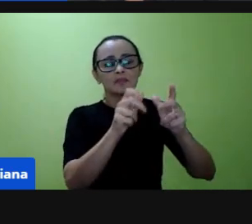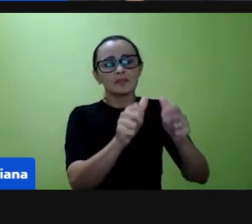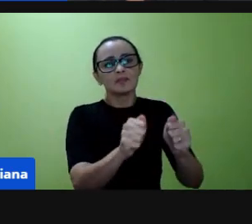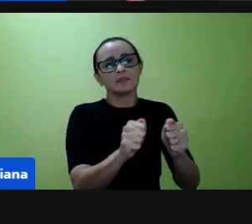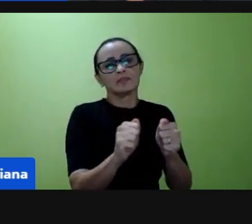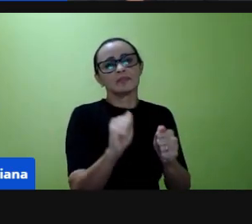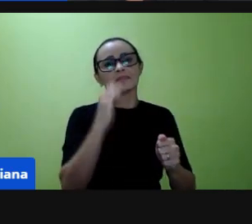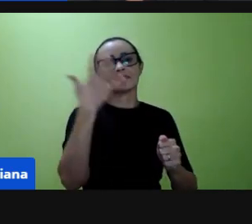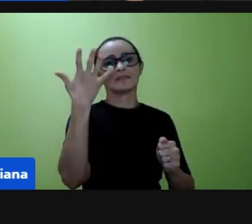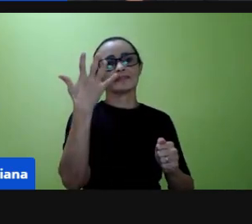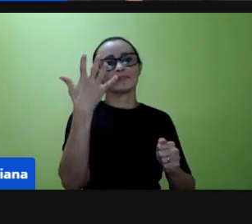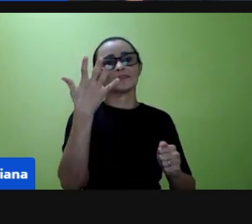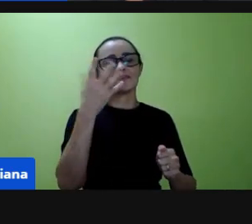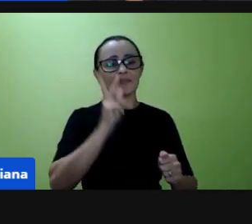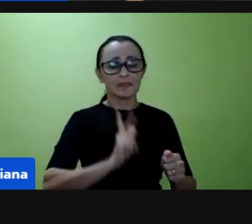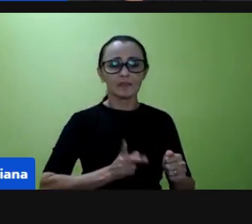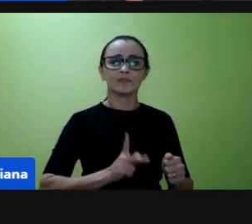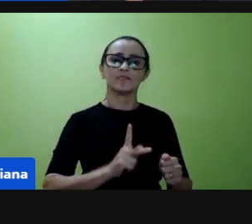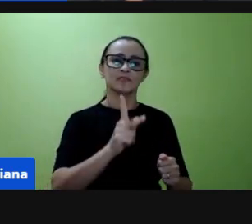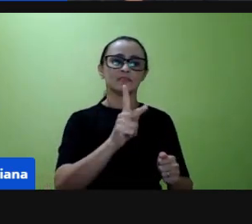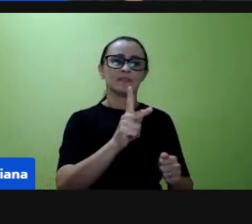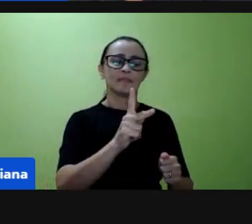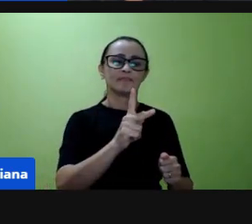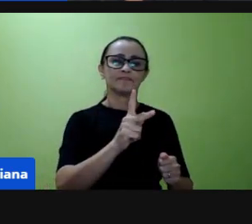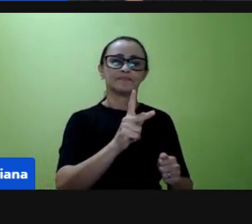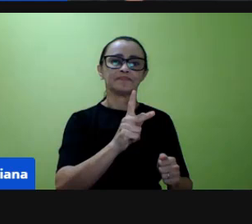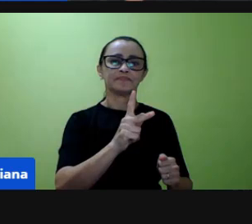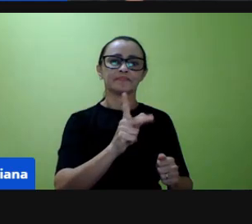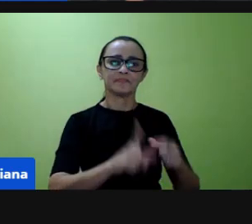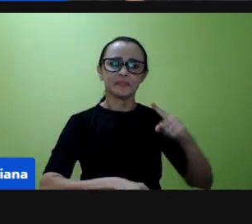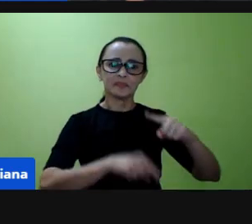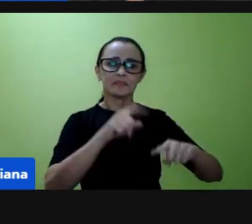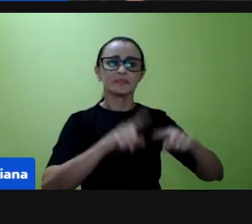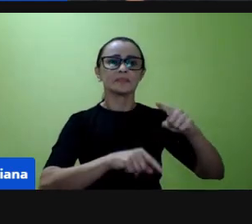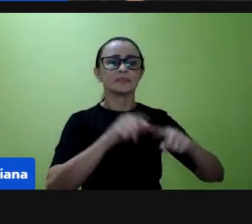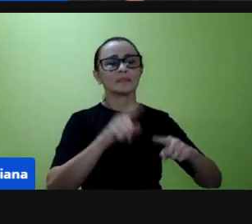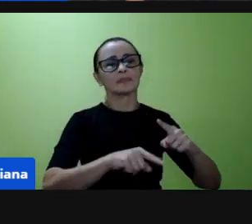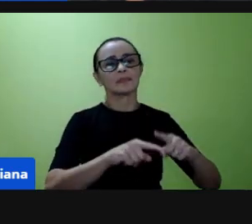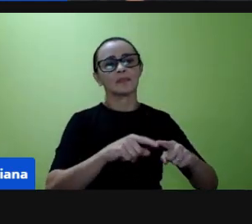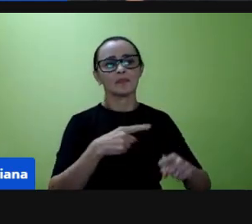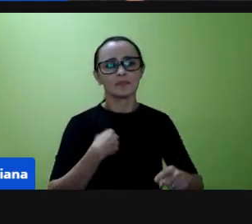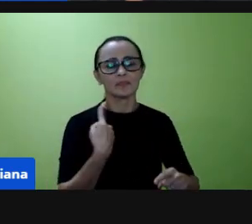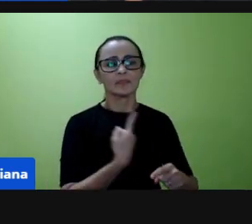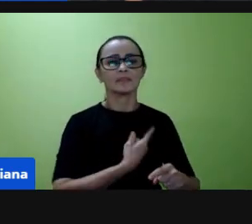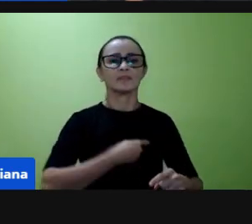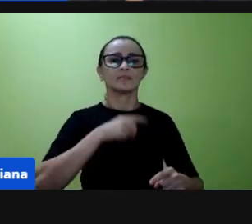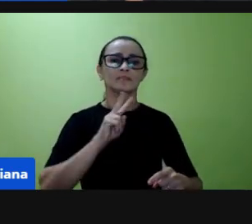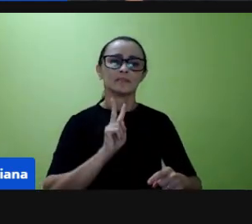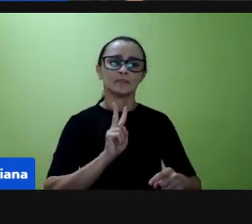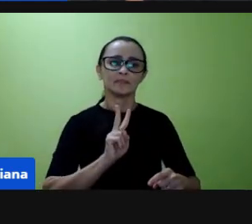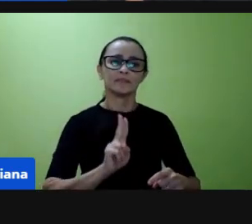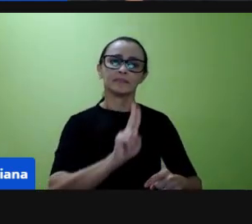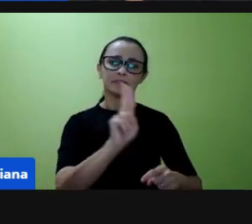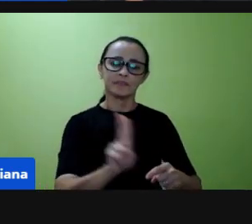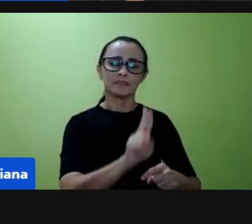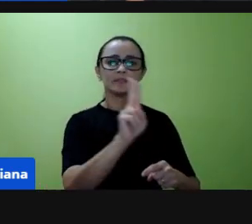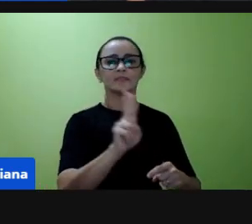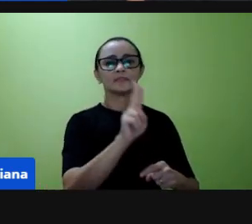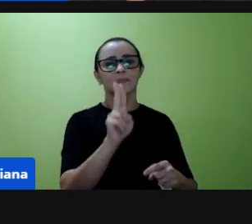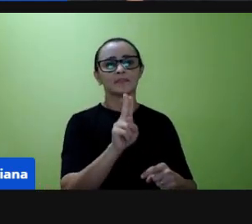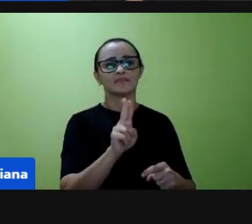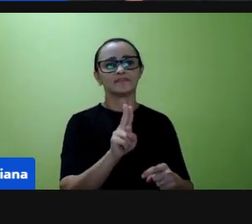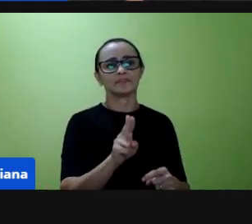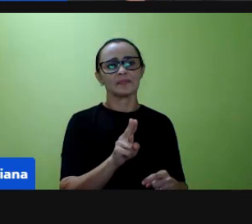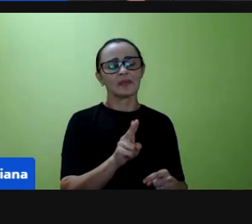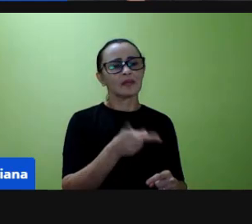continuar usando tudo isso, né? Nós podemos continuar usando todos esses recursos. Tudo que a gente sempre falava, mas achava que nunca ia